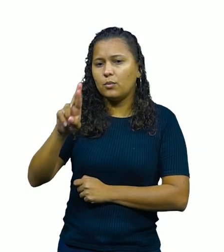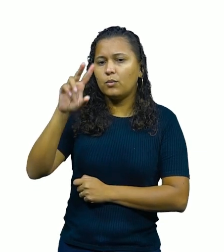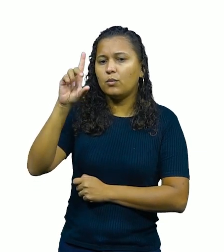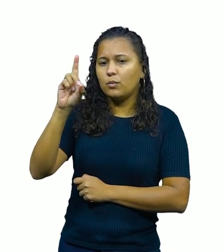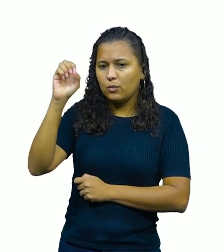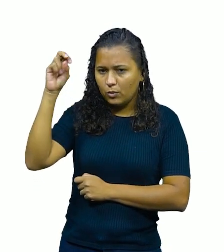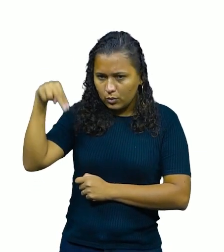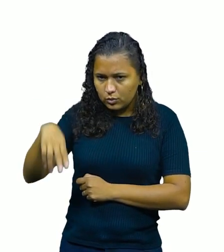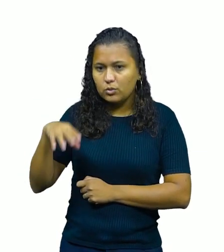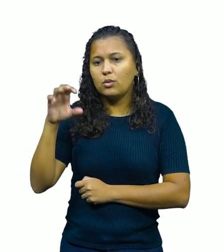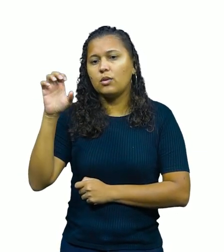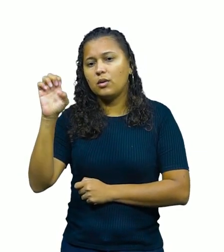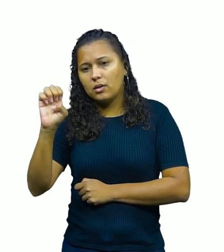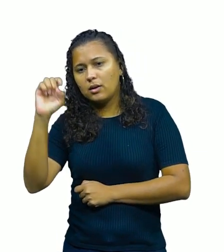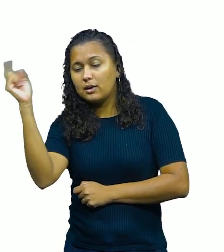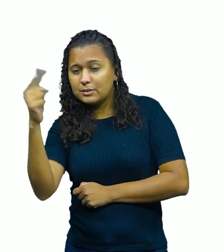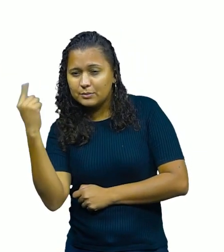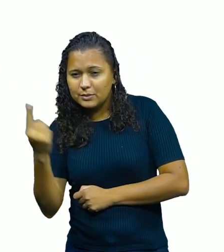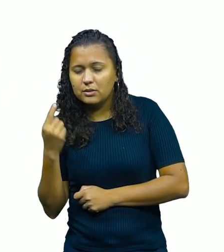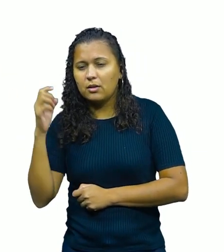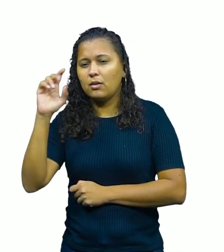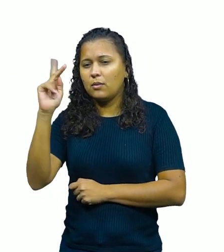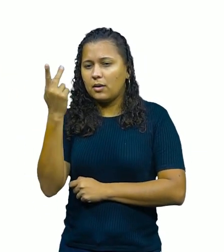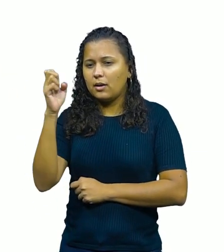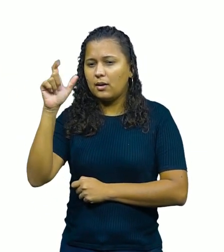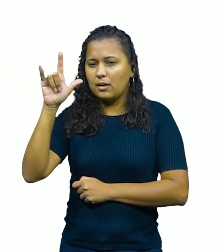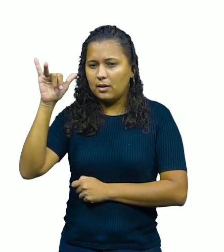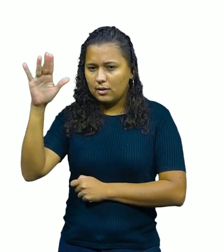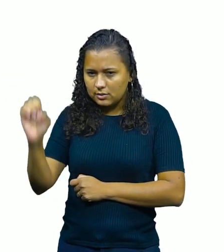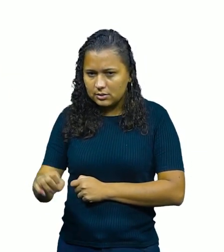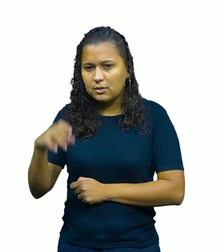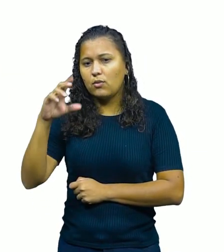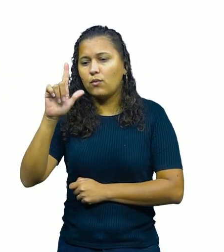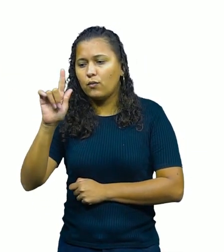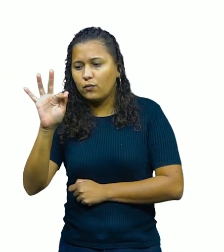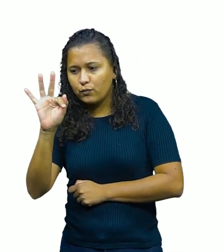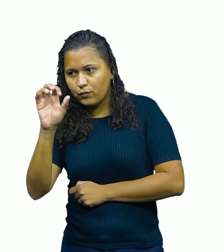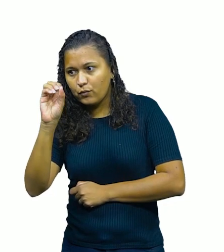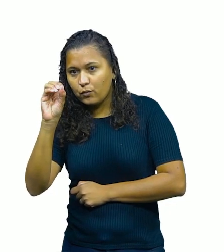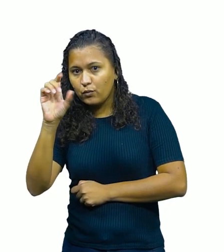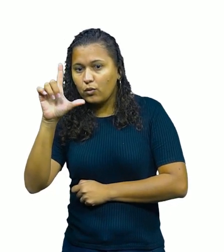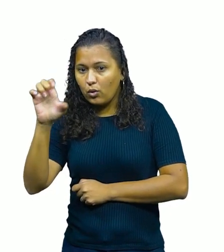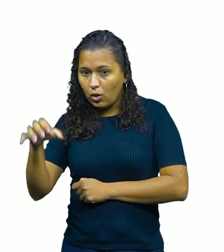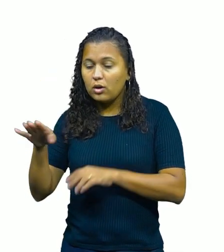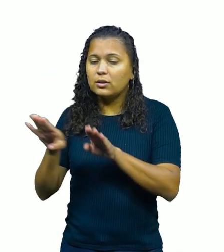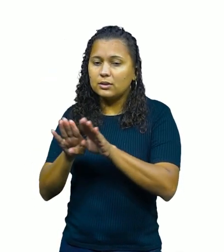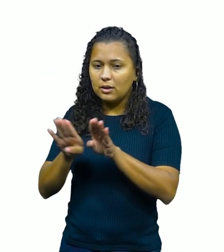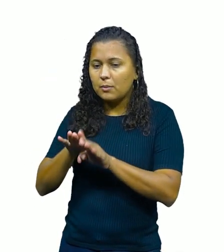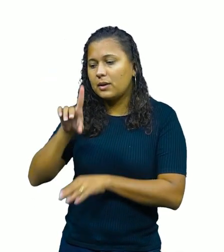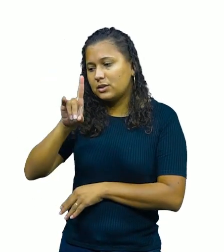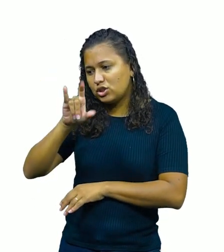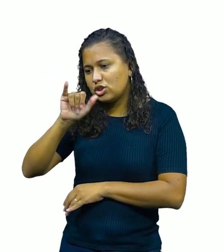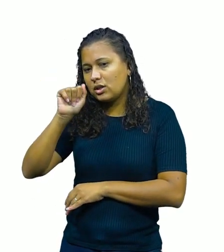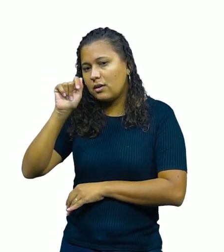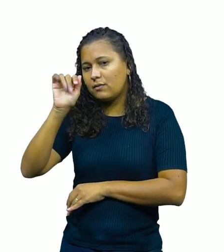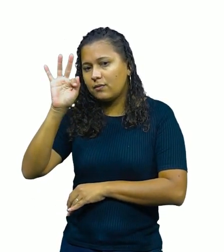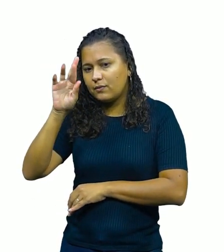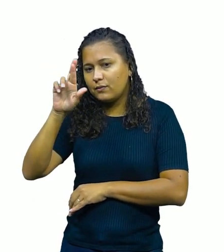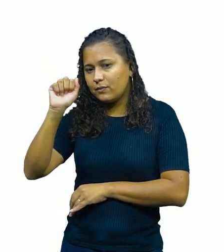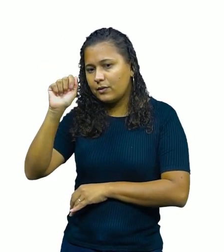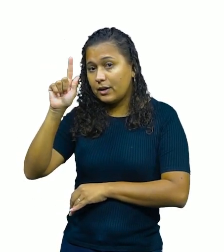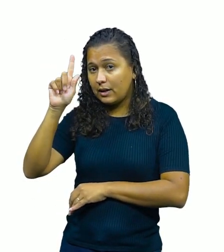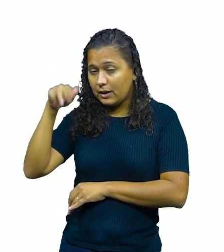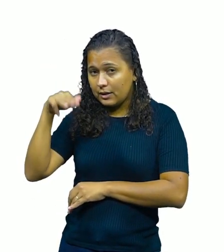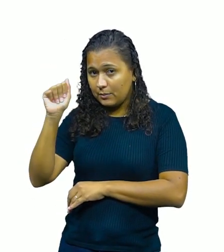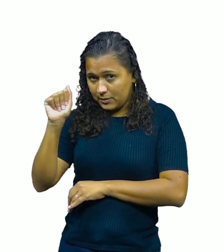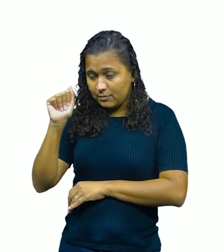espiral, hélice. Temos também o instrumento de Foley, né? E o diafragma, que é um dos mais conhecidos dentro da elástica,